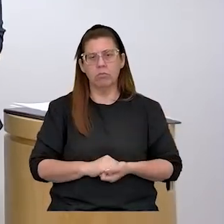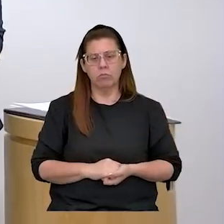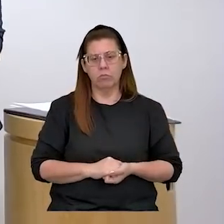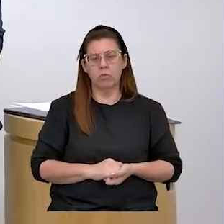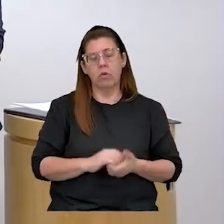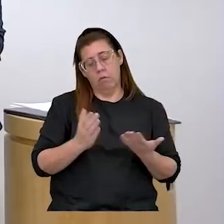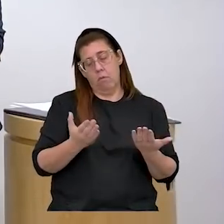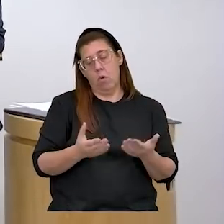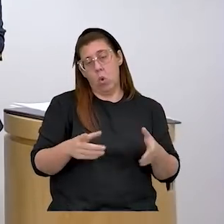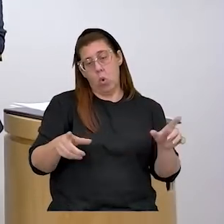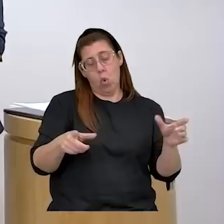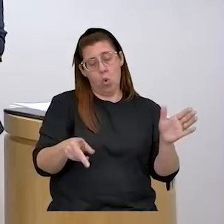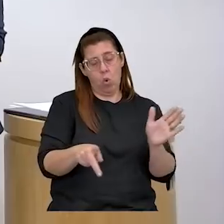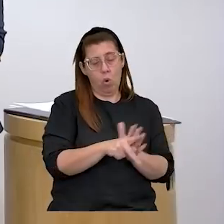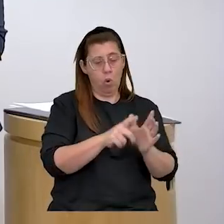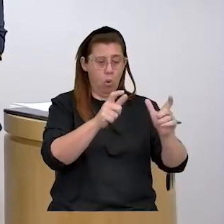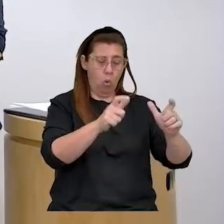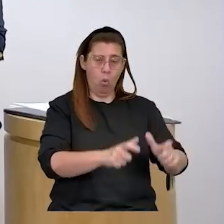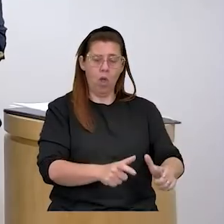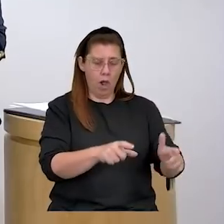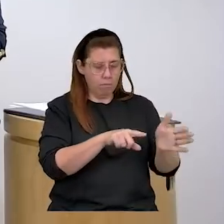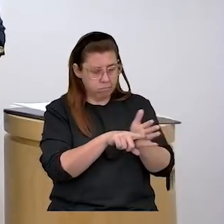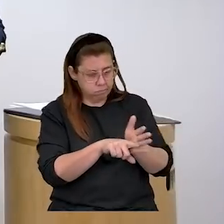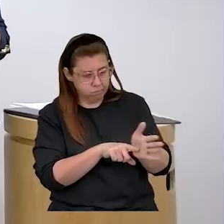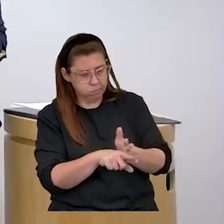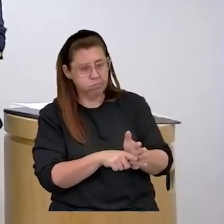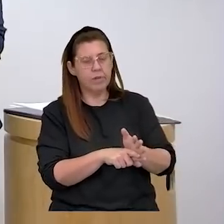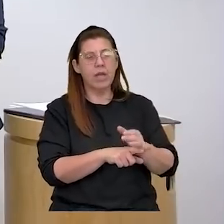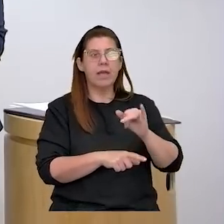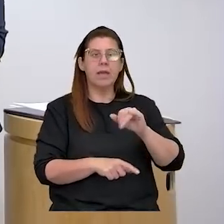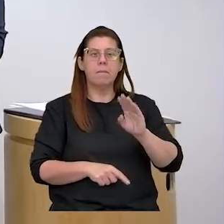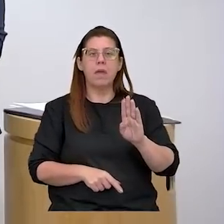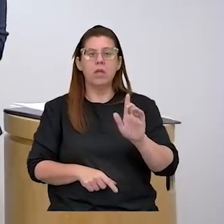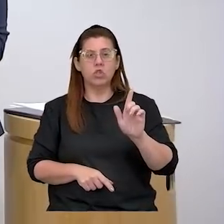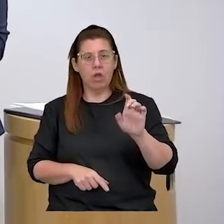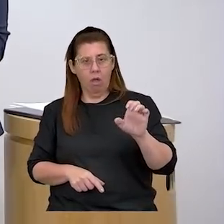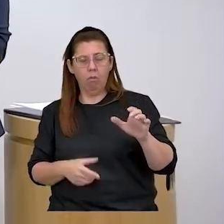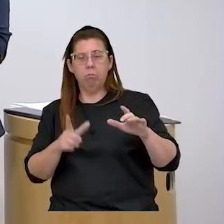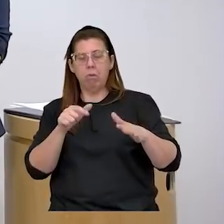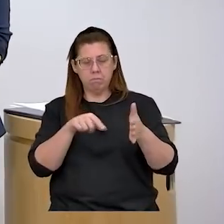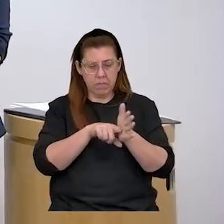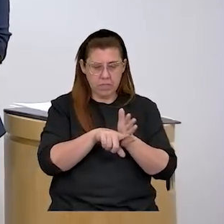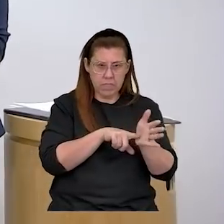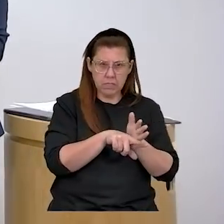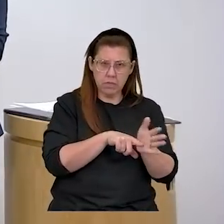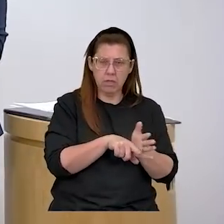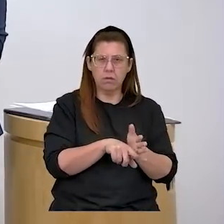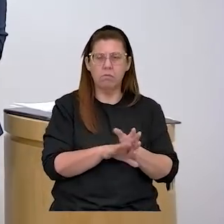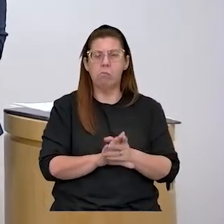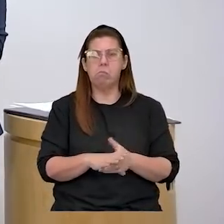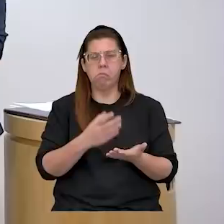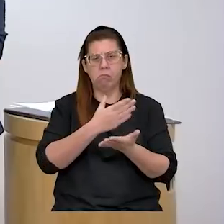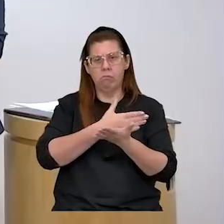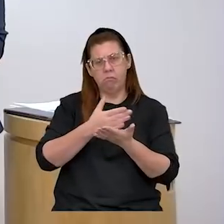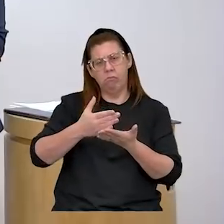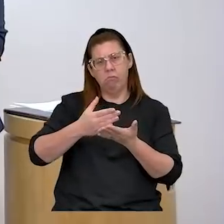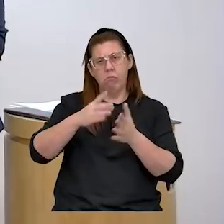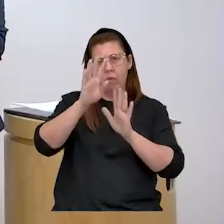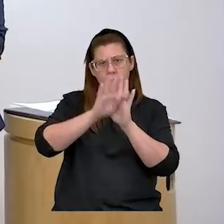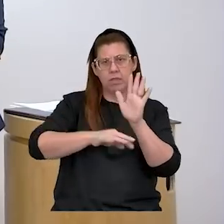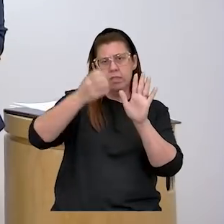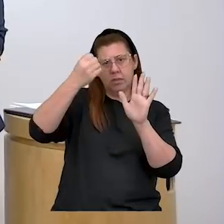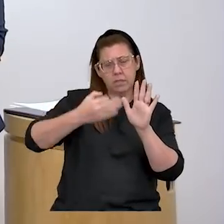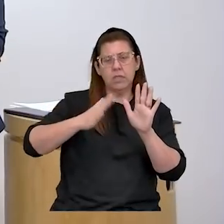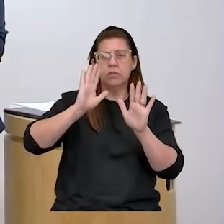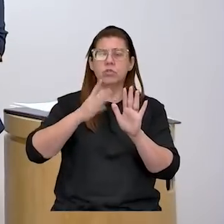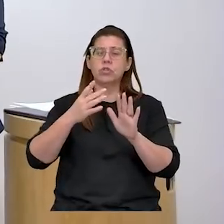de fontes confiáveis, dados, né, do governo, IBGE, enfim. Então, ela pesquisou, ela tem essa informação. Ela começa o texto falando já